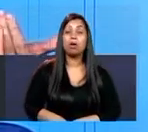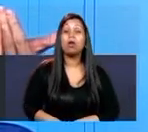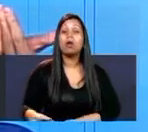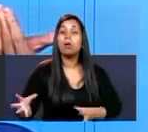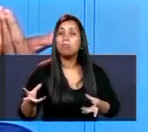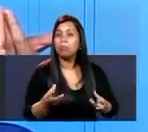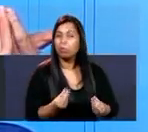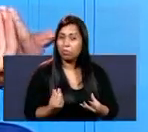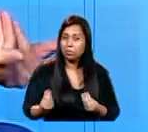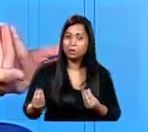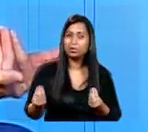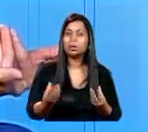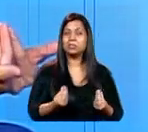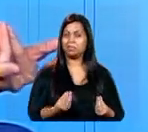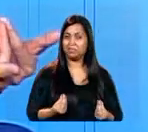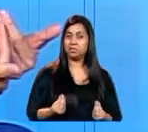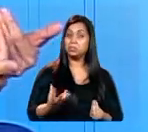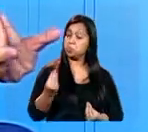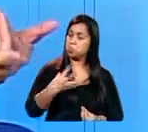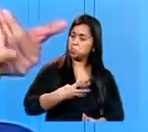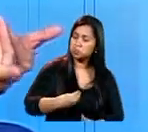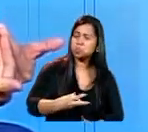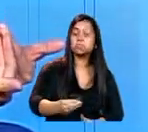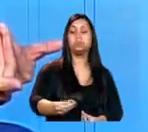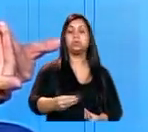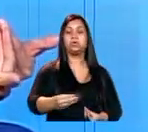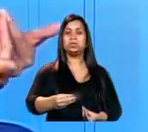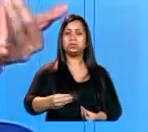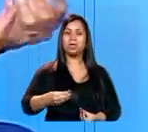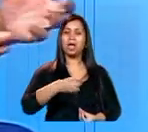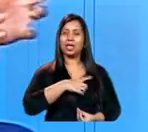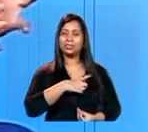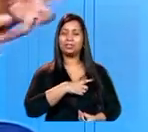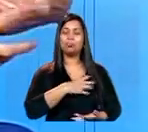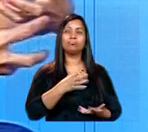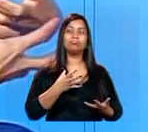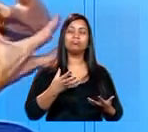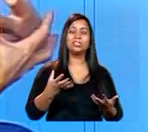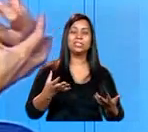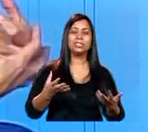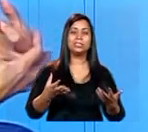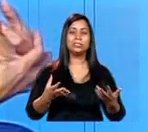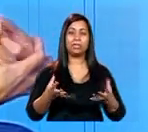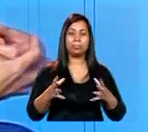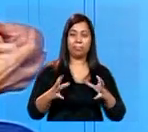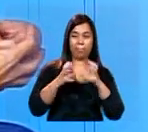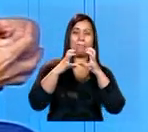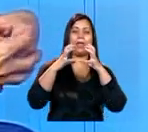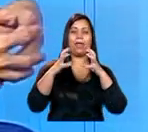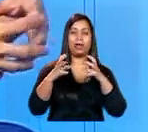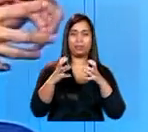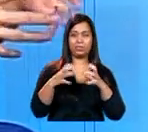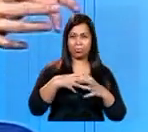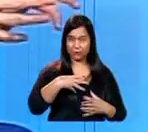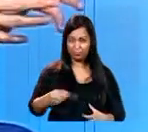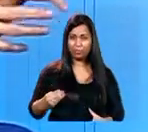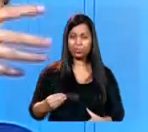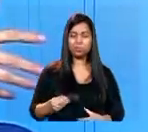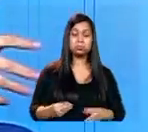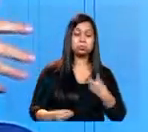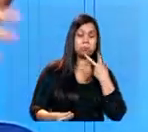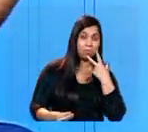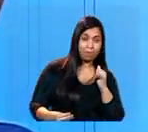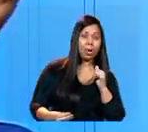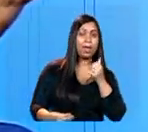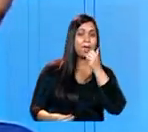cuidador. Muitas vezes são vários filhos e existem conflitos entre eles, então a gente, ou